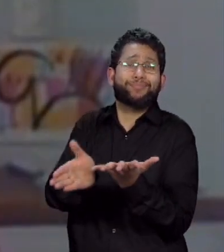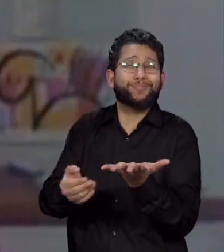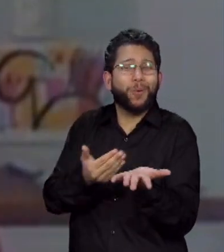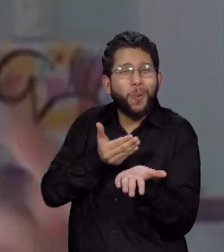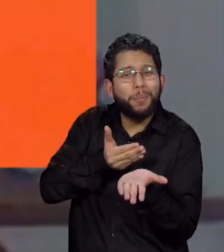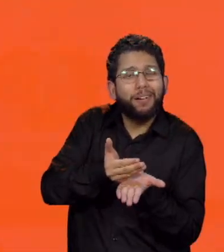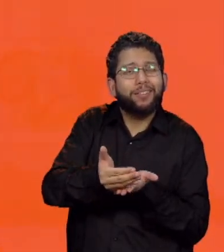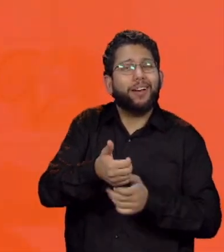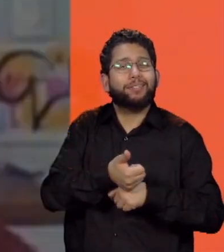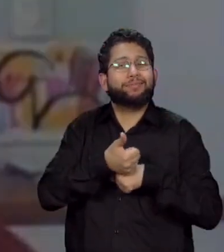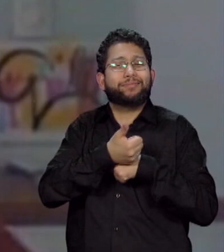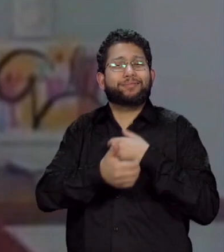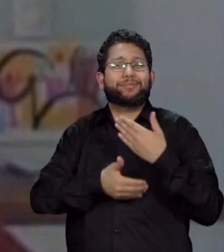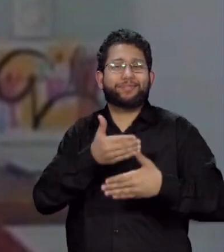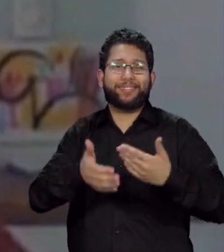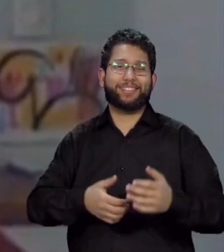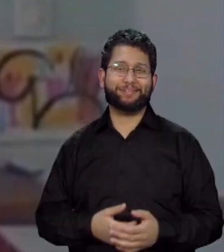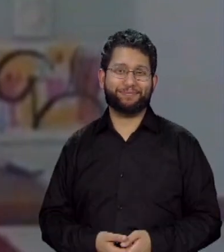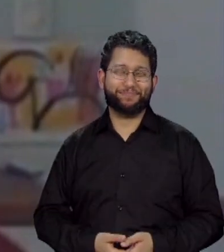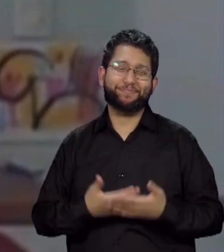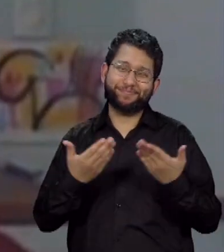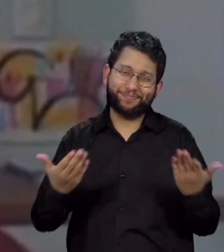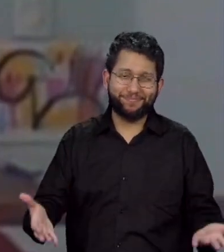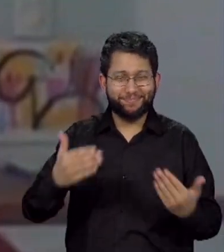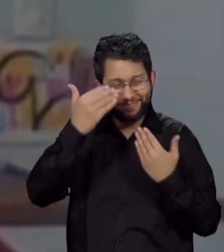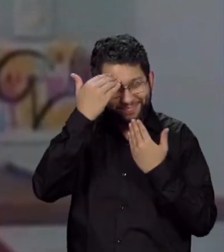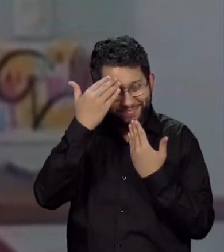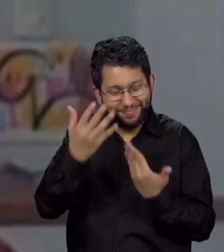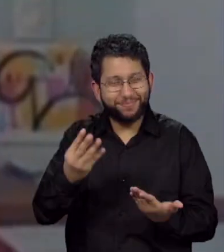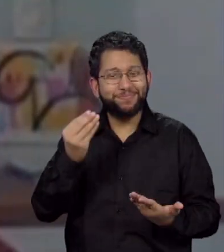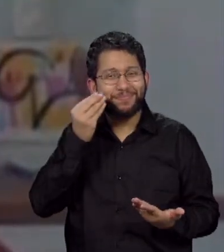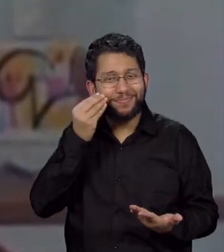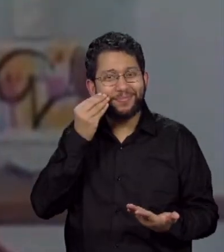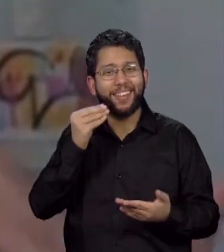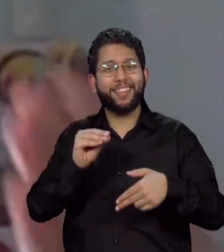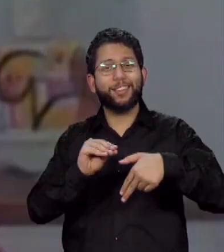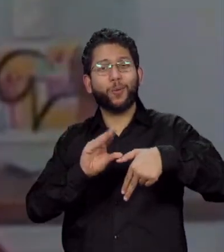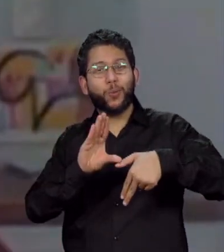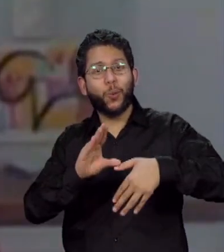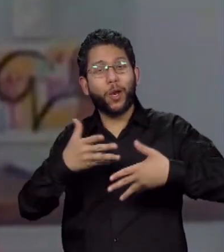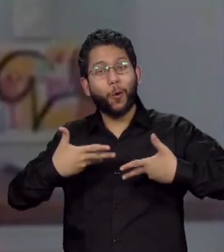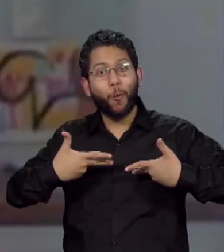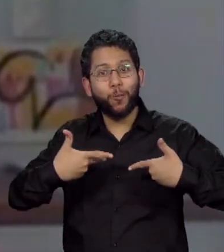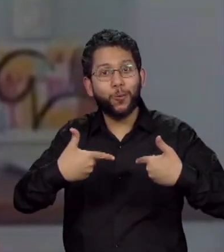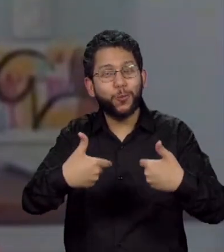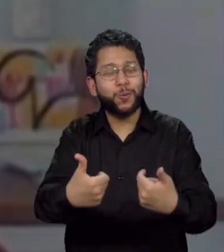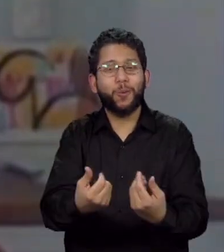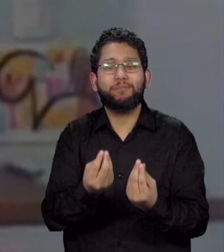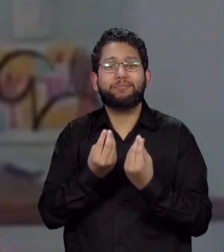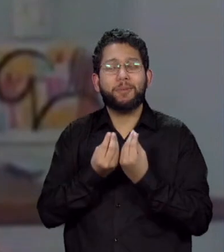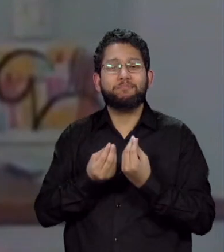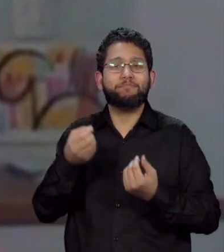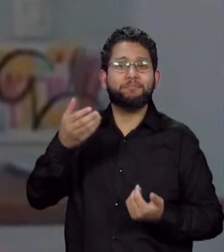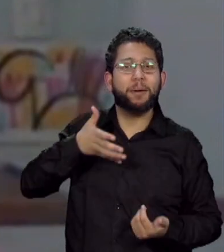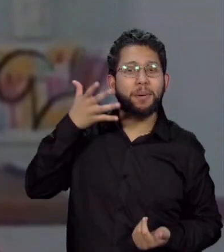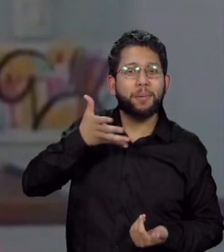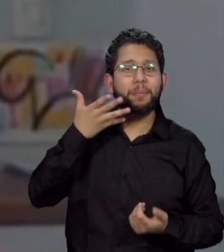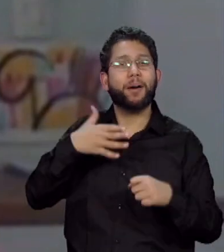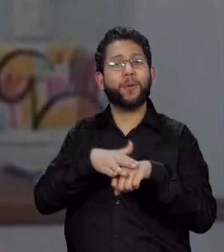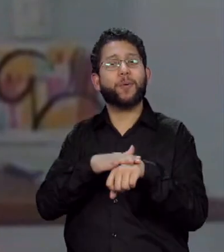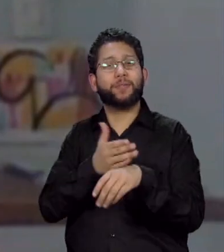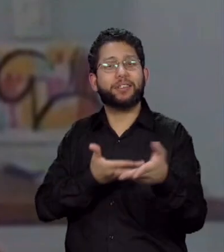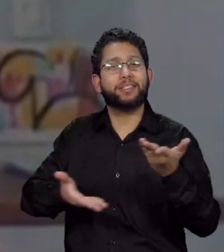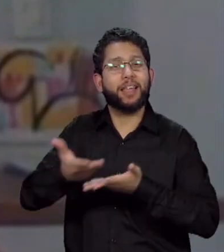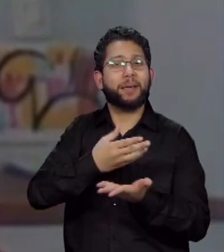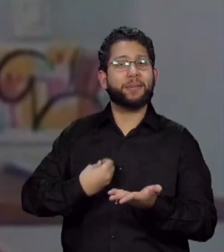um início de carreira. Bom, queria agradecer essa oportunidade da TV Cultura que me propiciou, né, de estar aqui conversando um pouquinho sobre